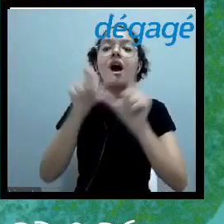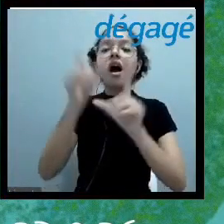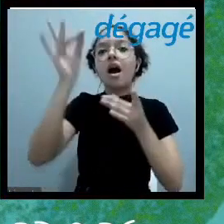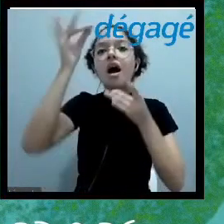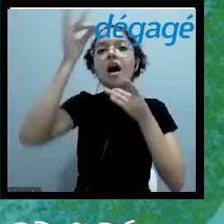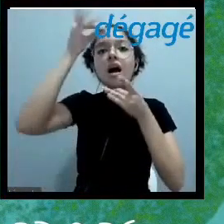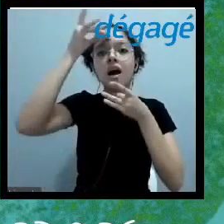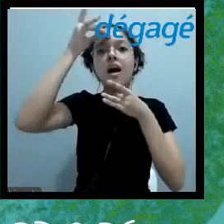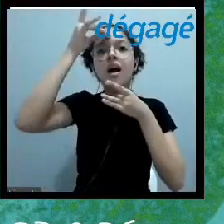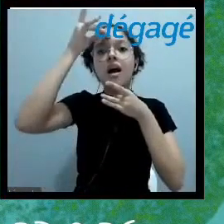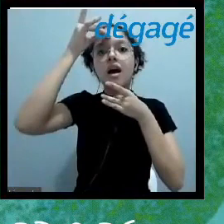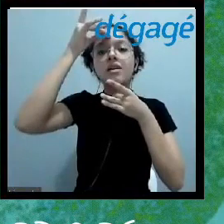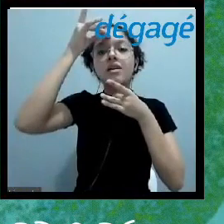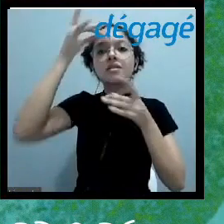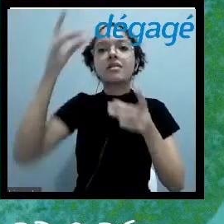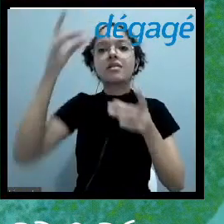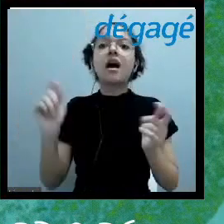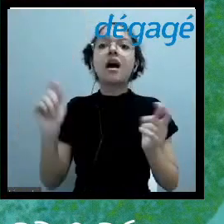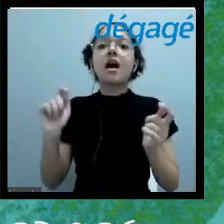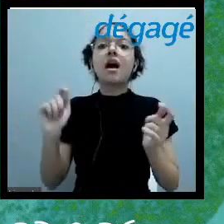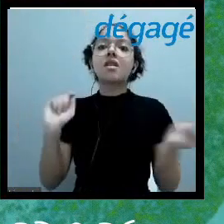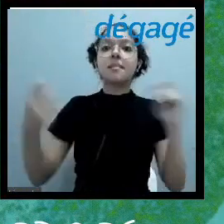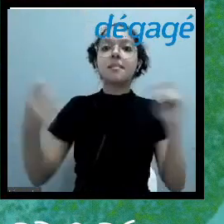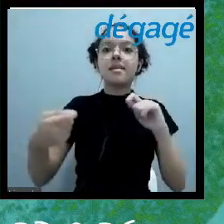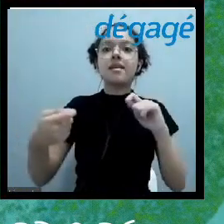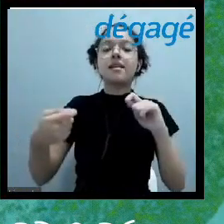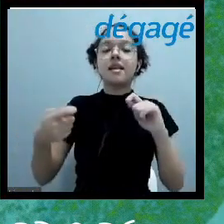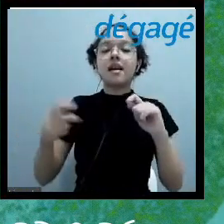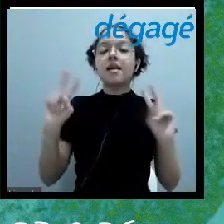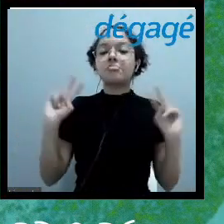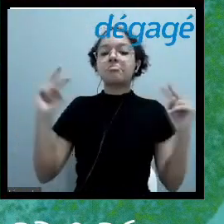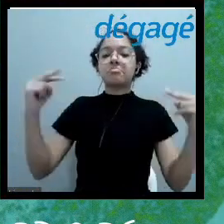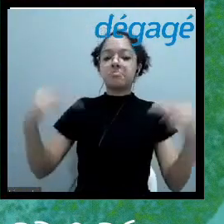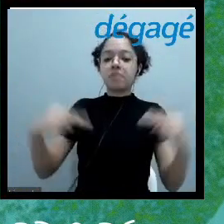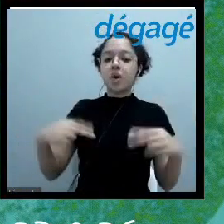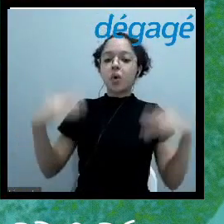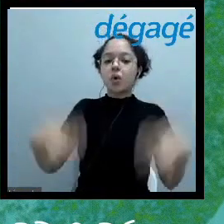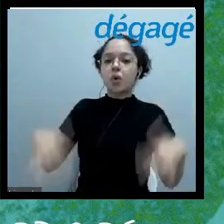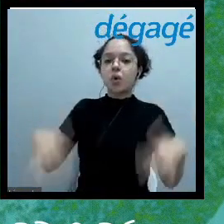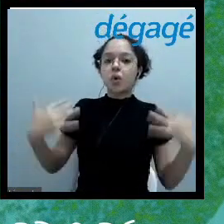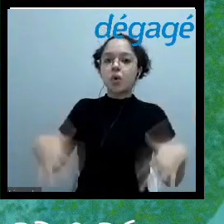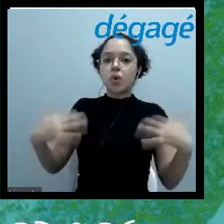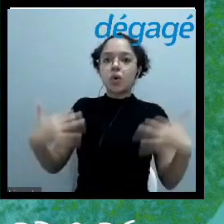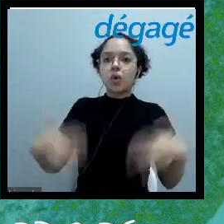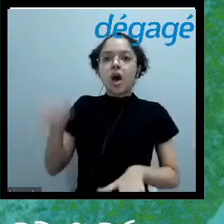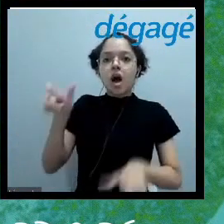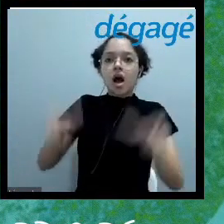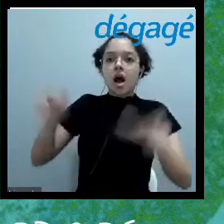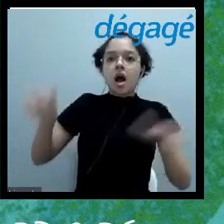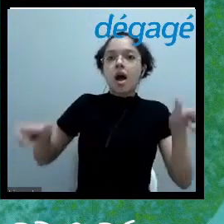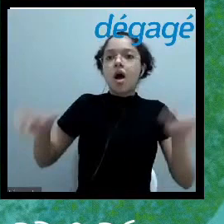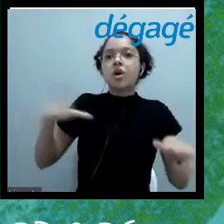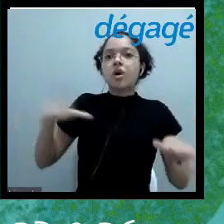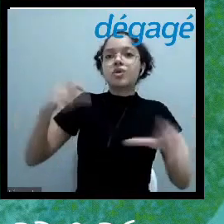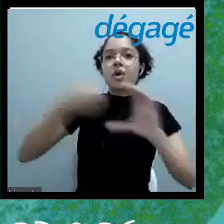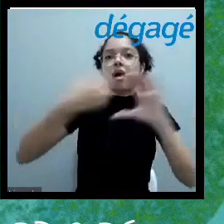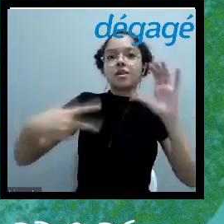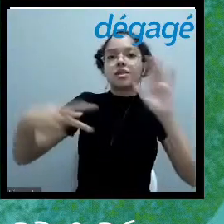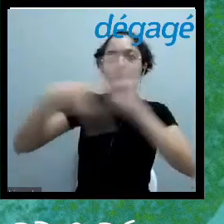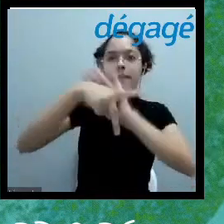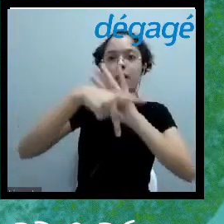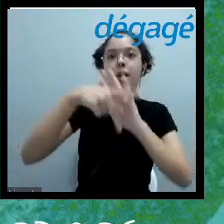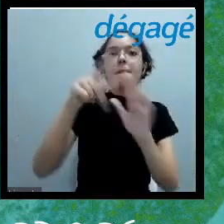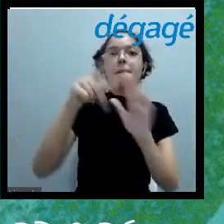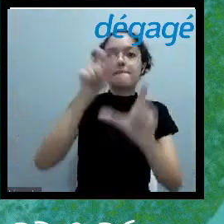seja, talvez a ciência não tenha chegado lá ainda mesmo, de entender que é preciso estimular